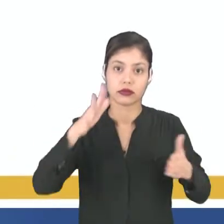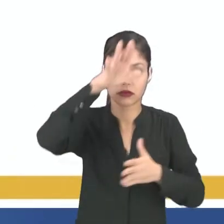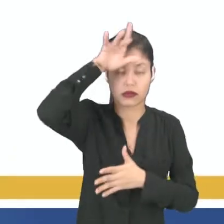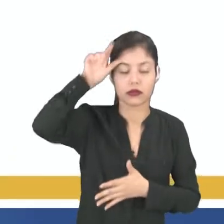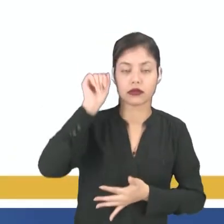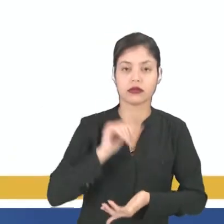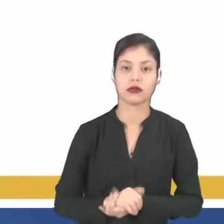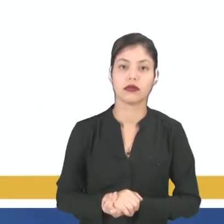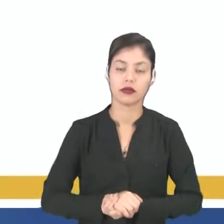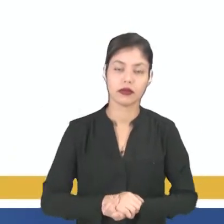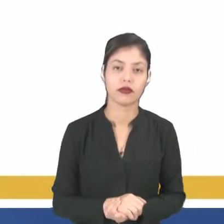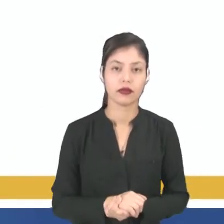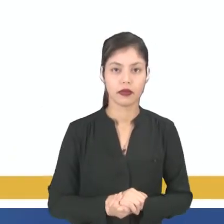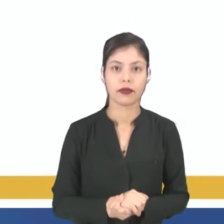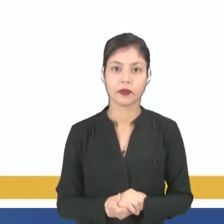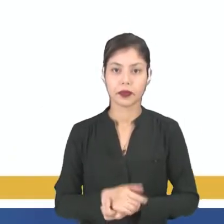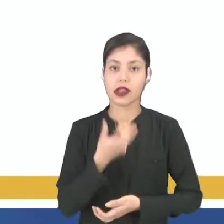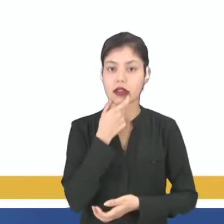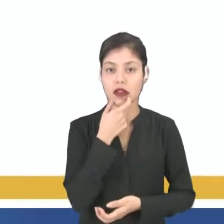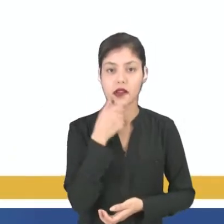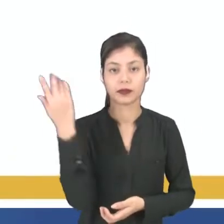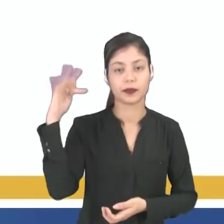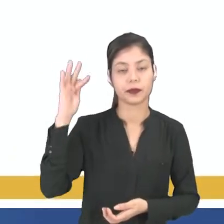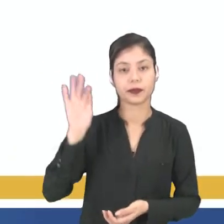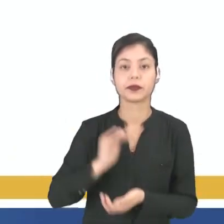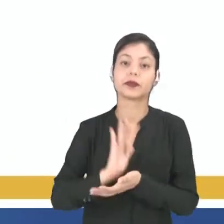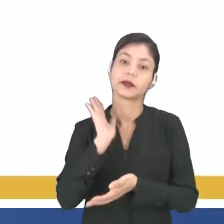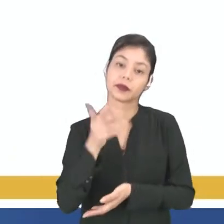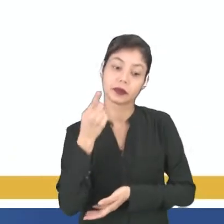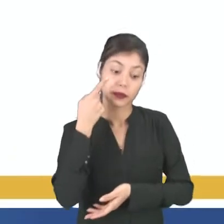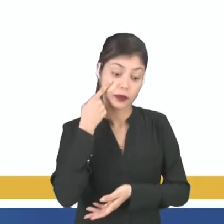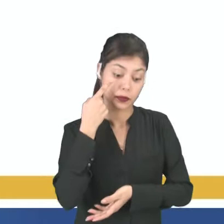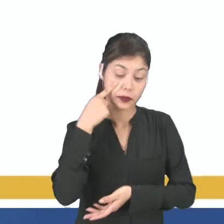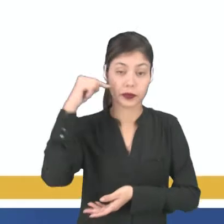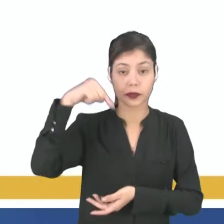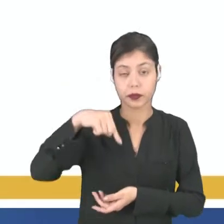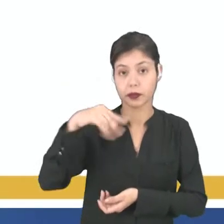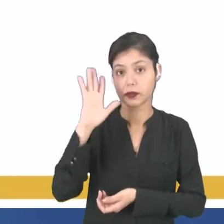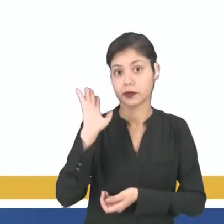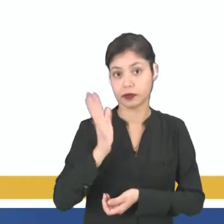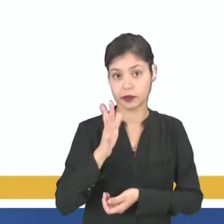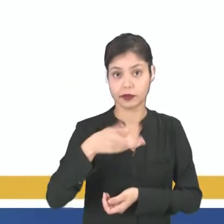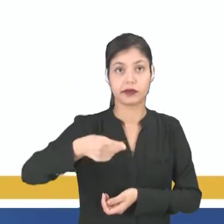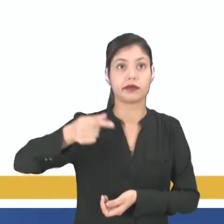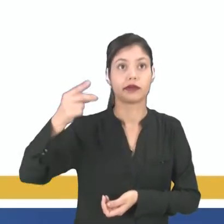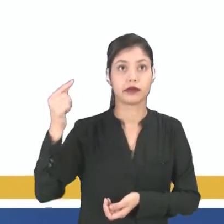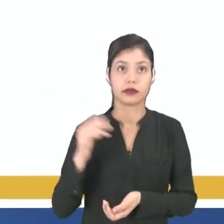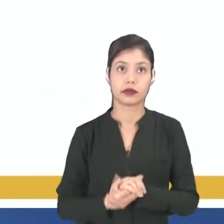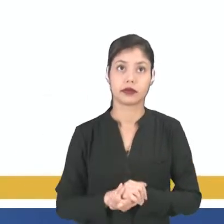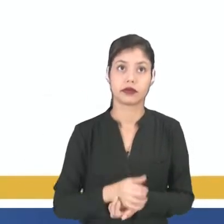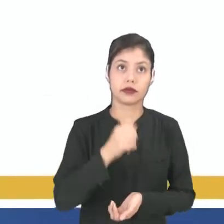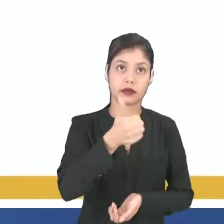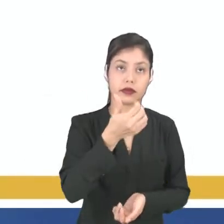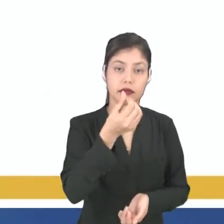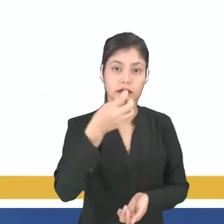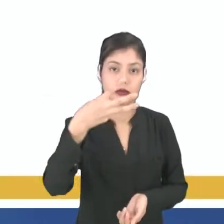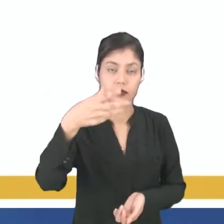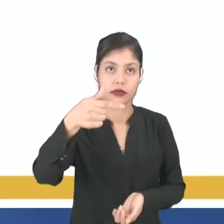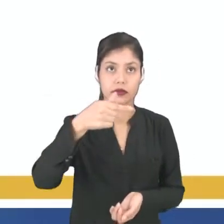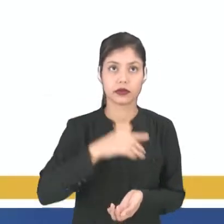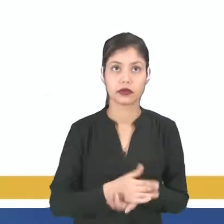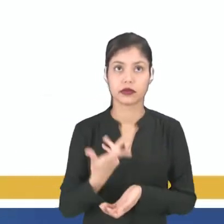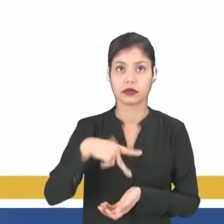Amazônia, os ingleses e franceses eles já estavam de olho nessa região. Em